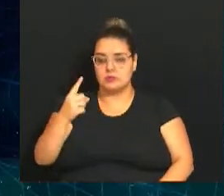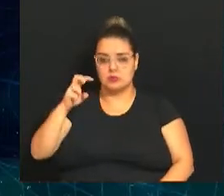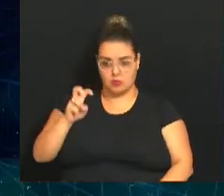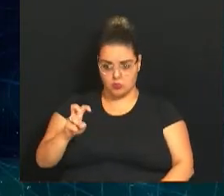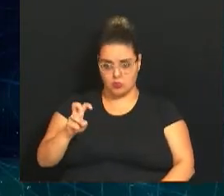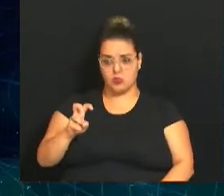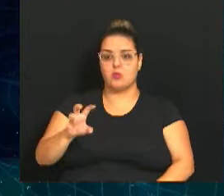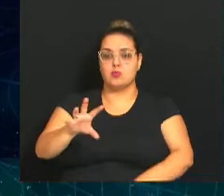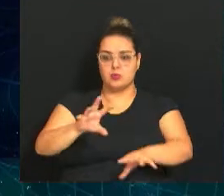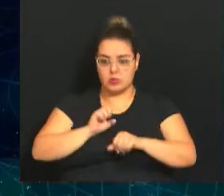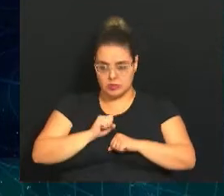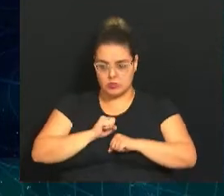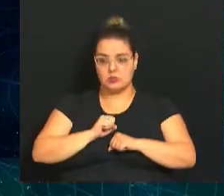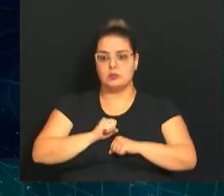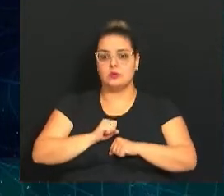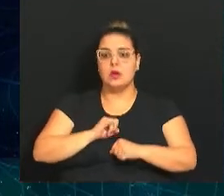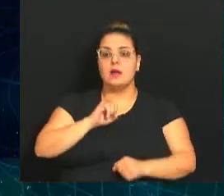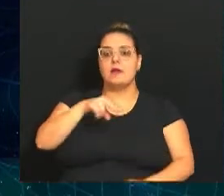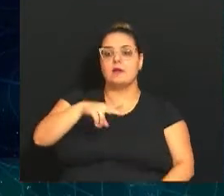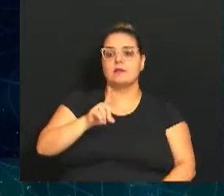185.115 casos, Indaiatuba,